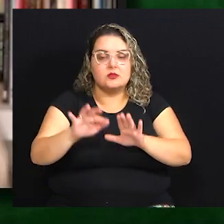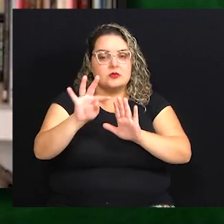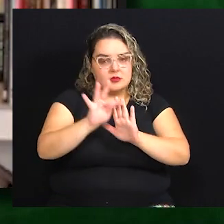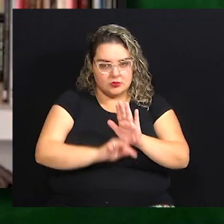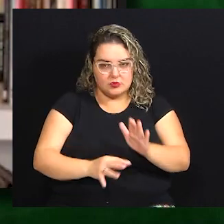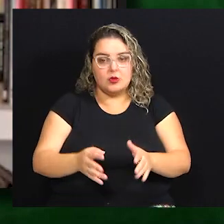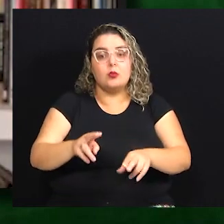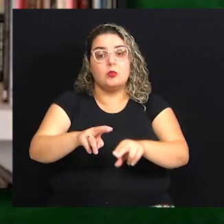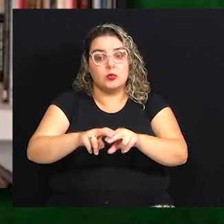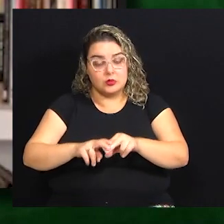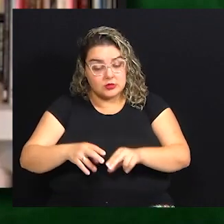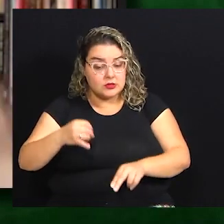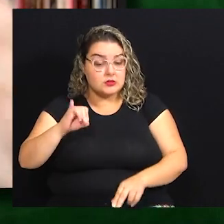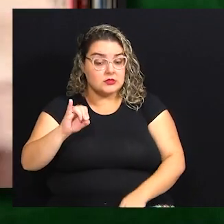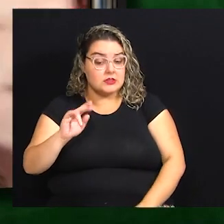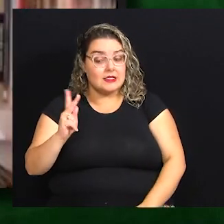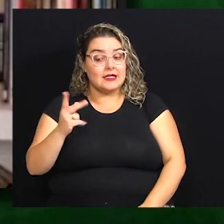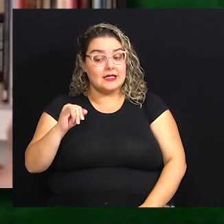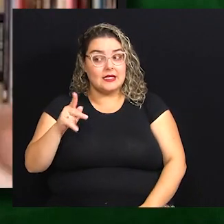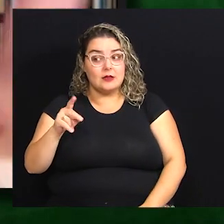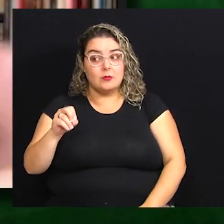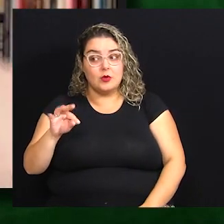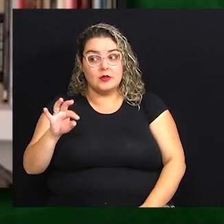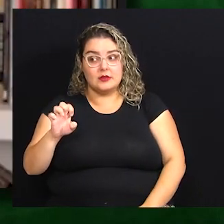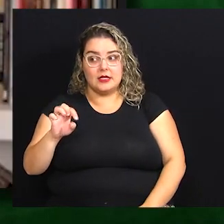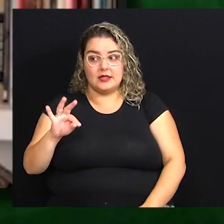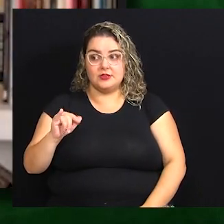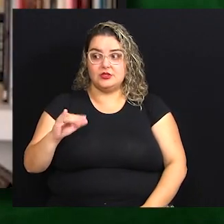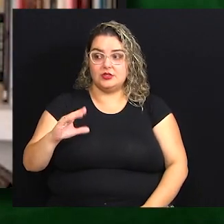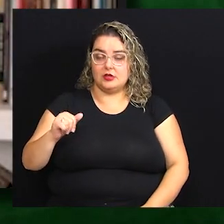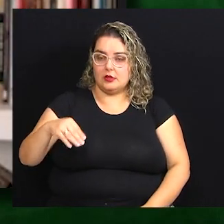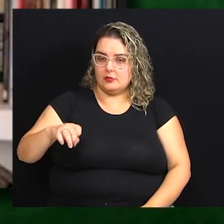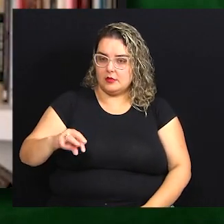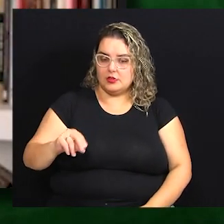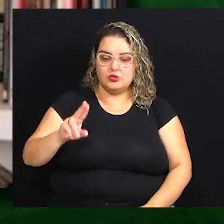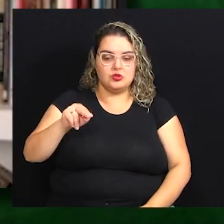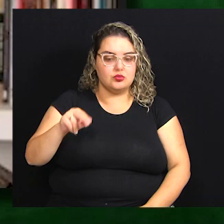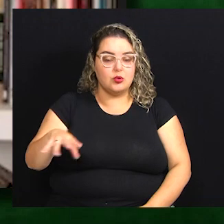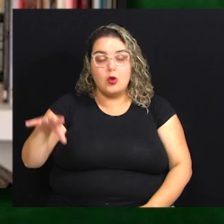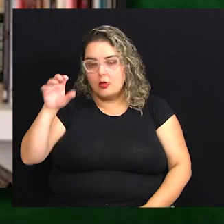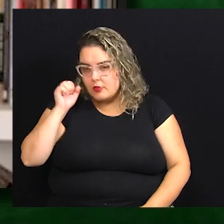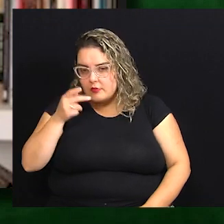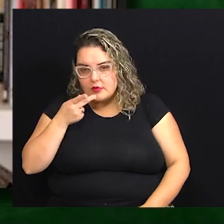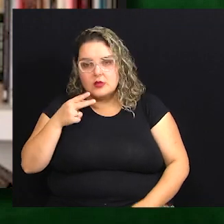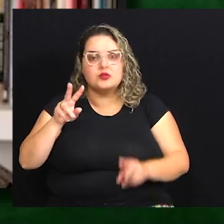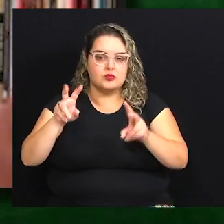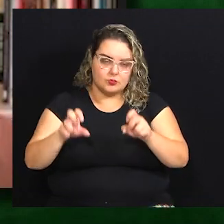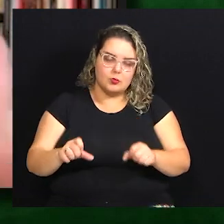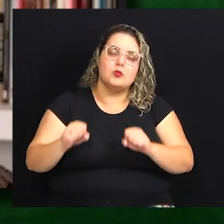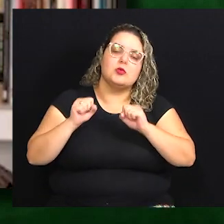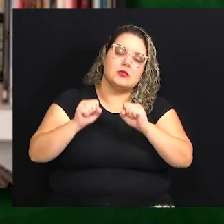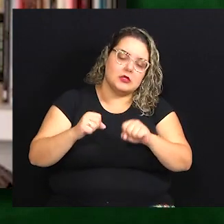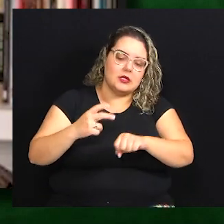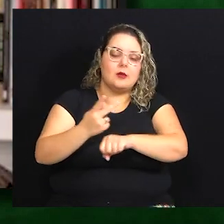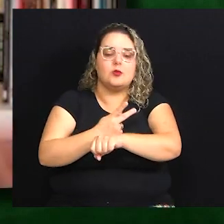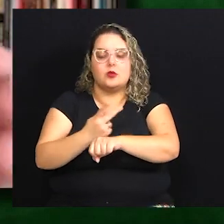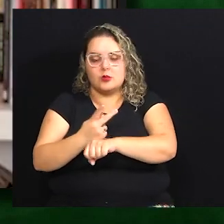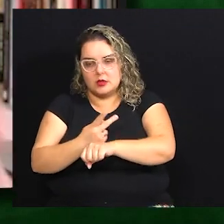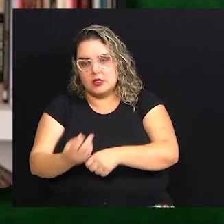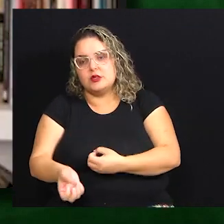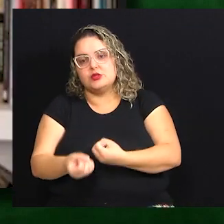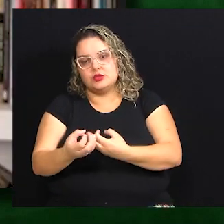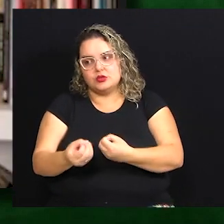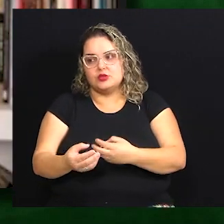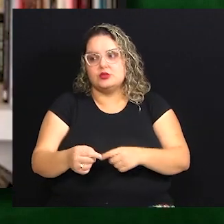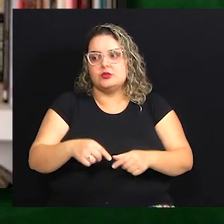Então, com isso, se alguém, hipoteticamente, nunca tivesse ouvido falar sobre o assunto, teria condição de buscar essas